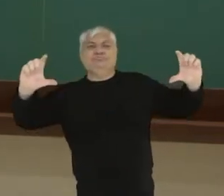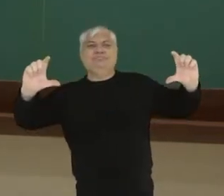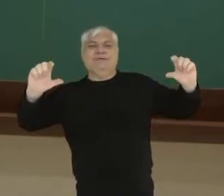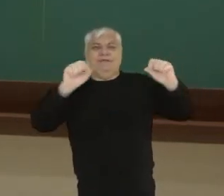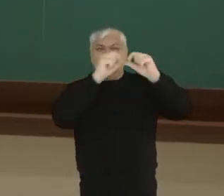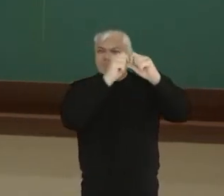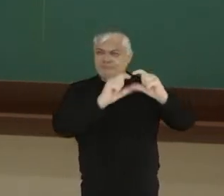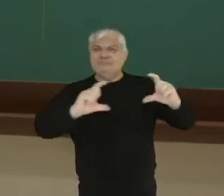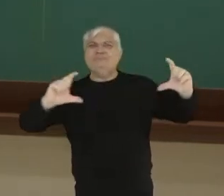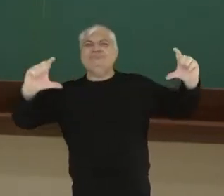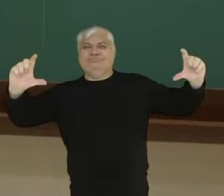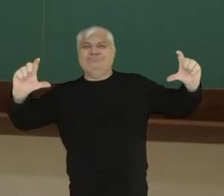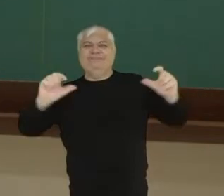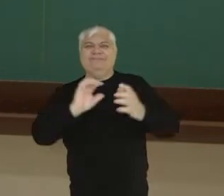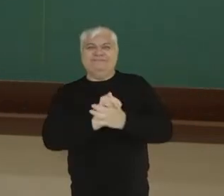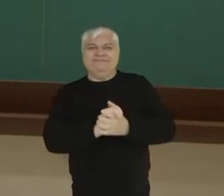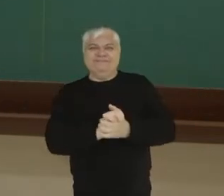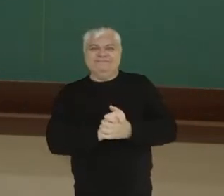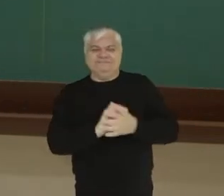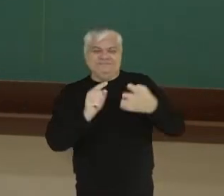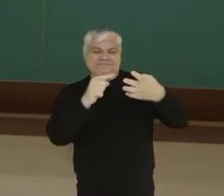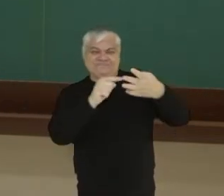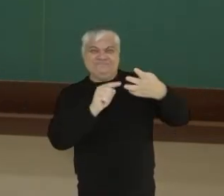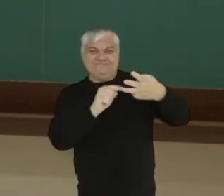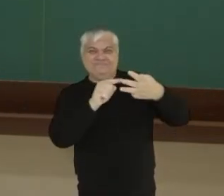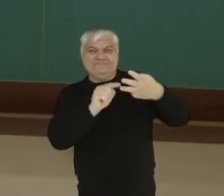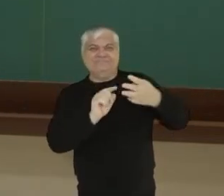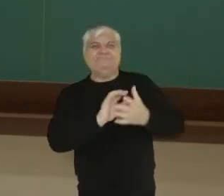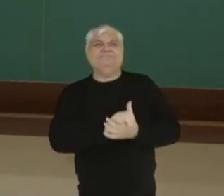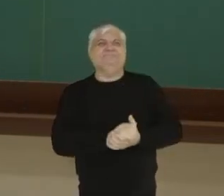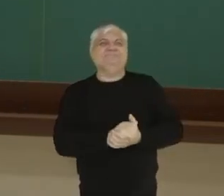distantes da média, da moda e da mediana.